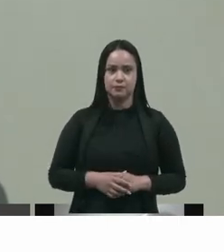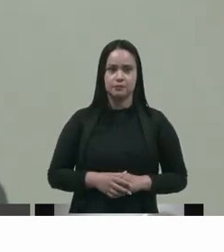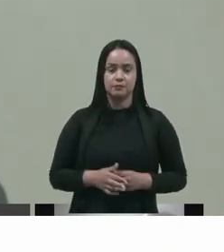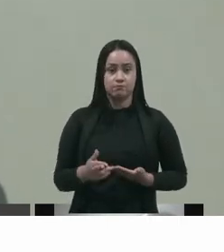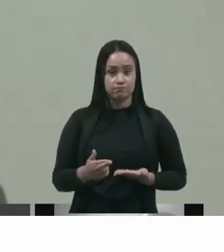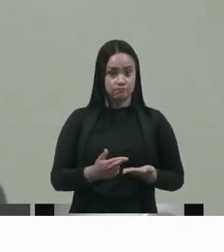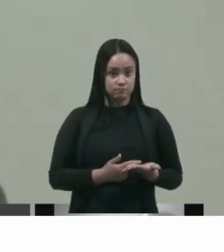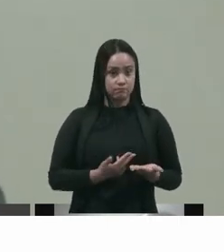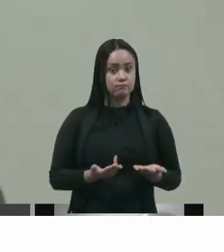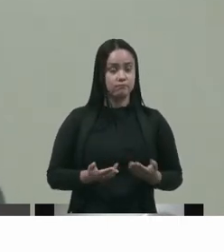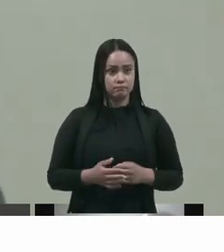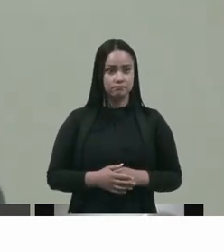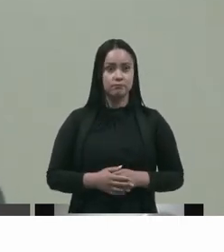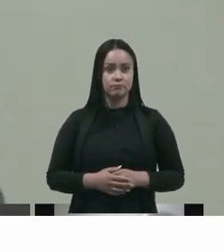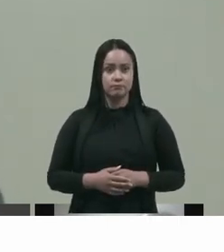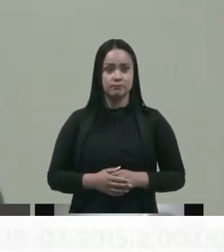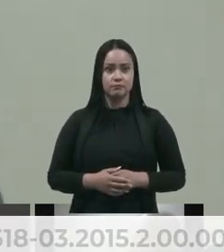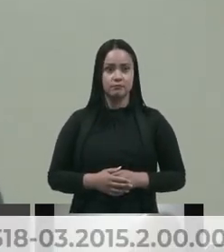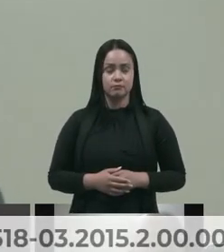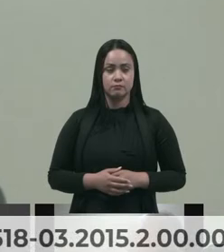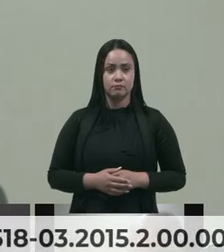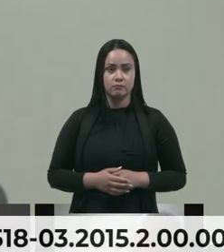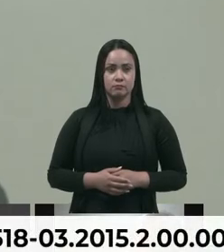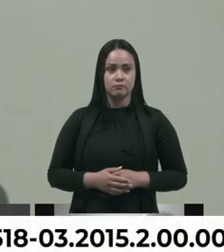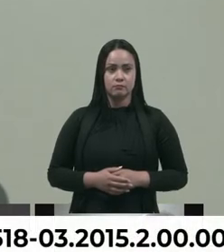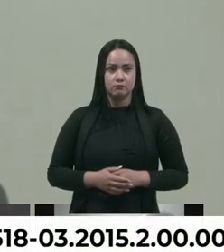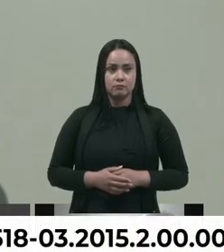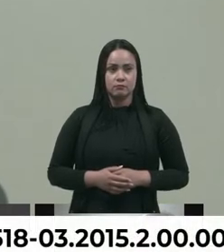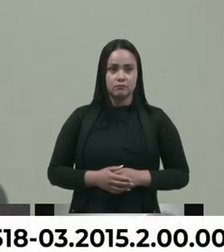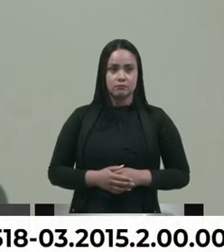nosso relator, e na falta de